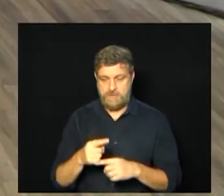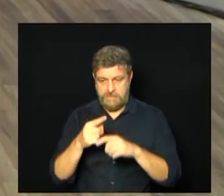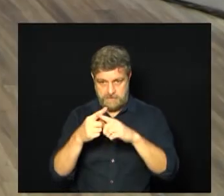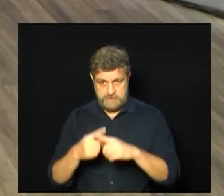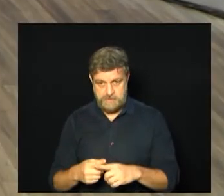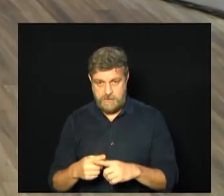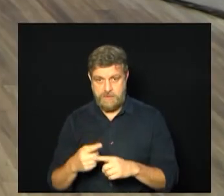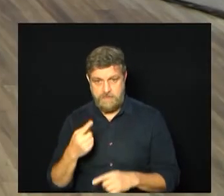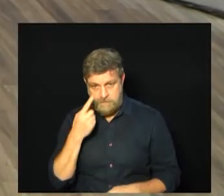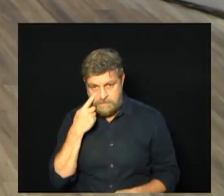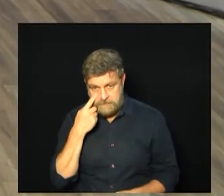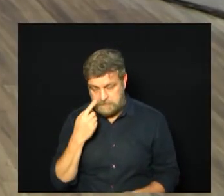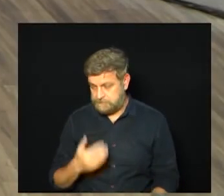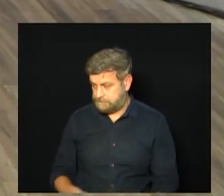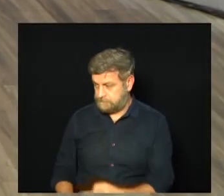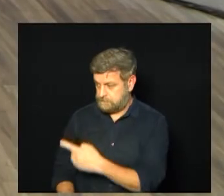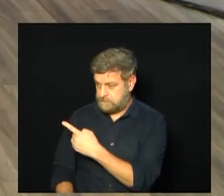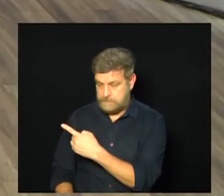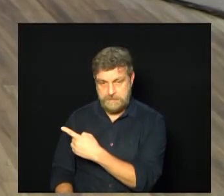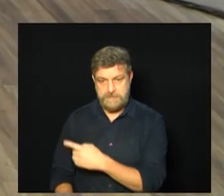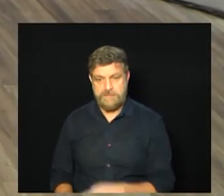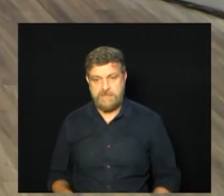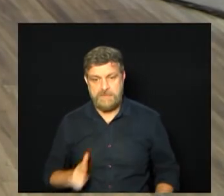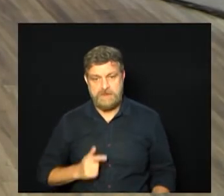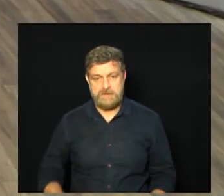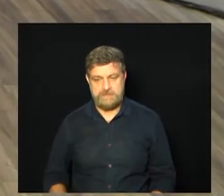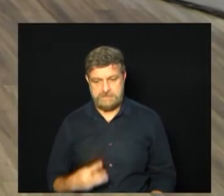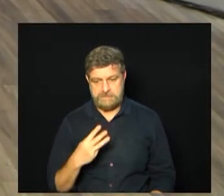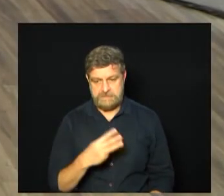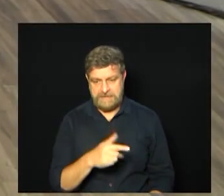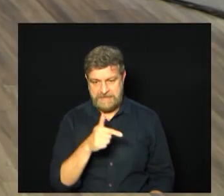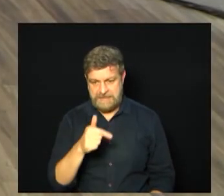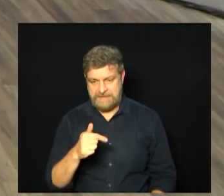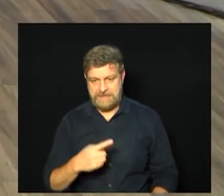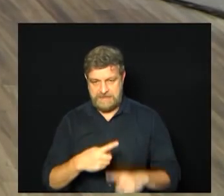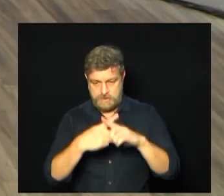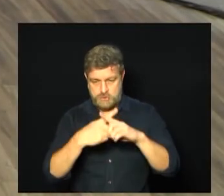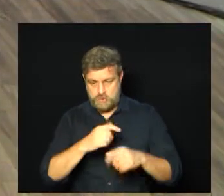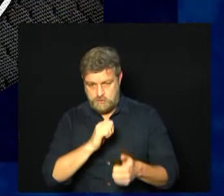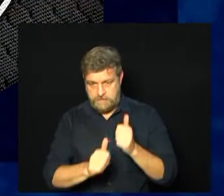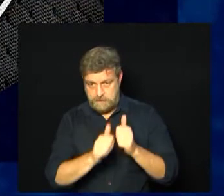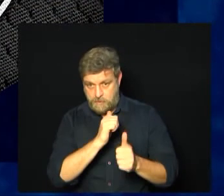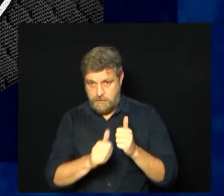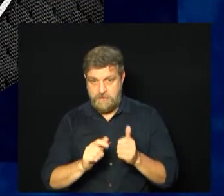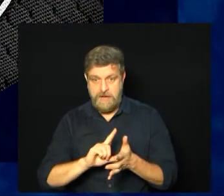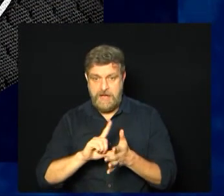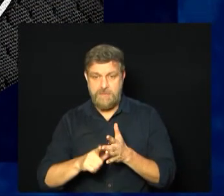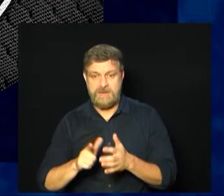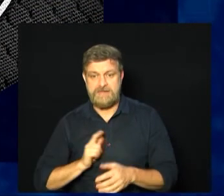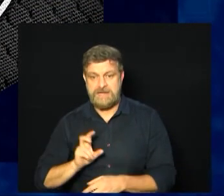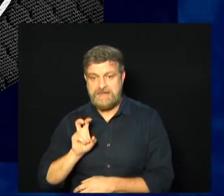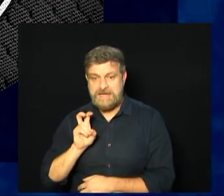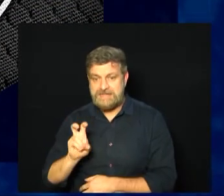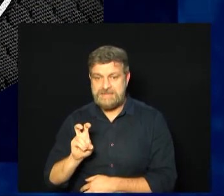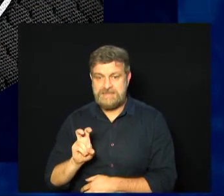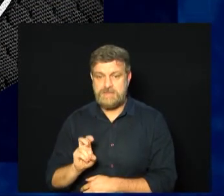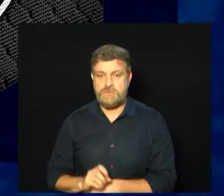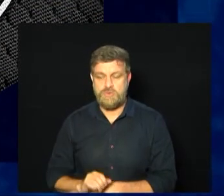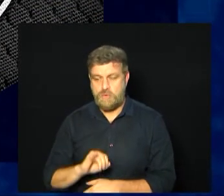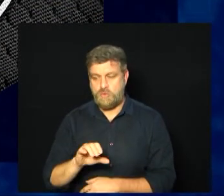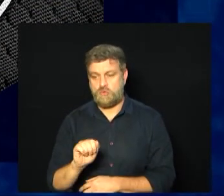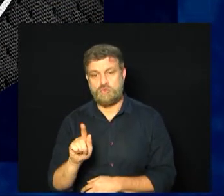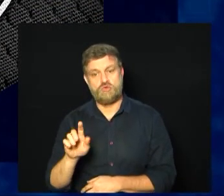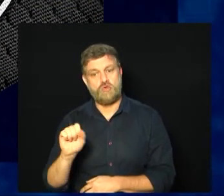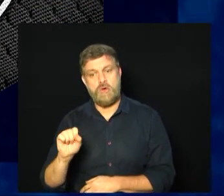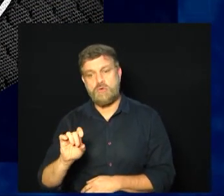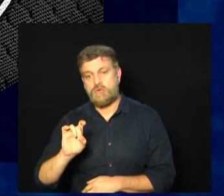minha tela, então, este duelo válido pela 33ª rodada. Depois de hoje, apenas 5 jogos no estádio Brinco